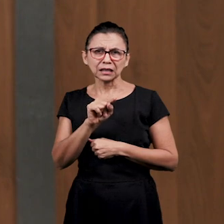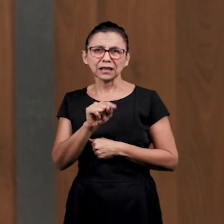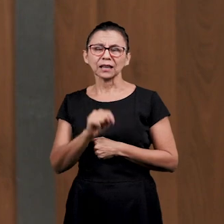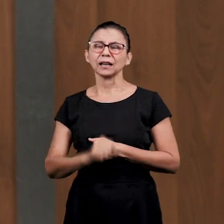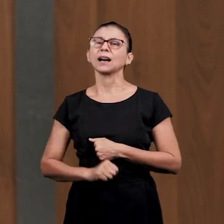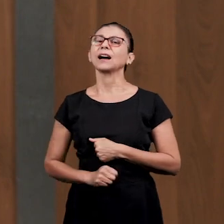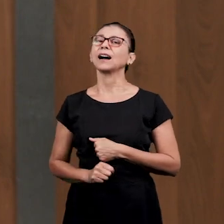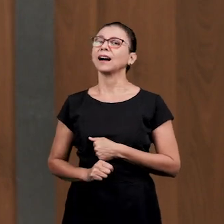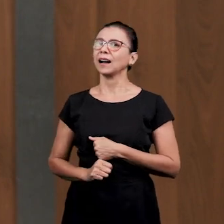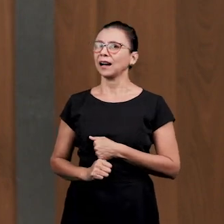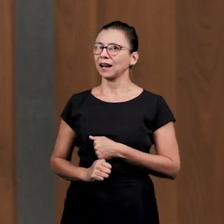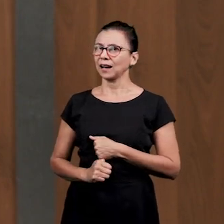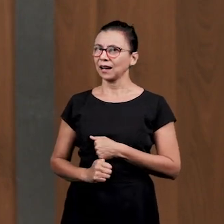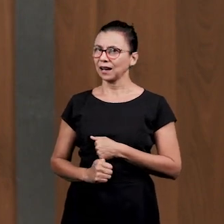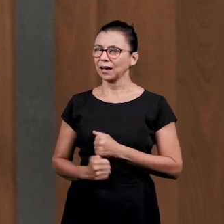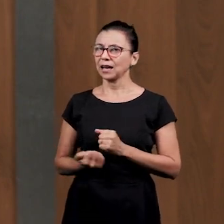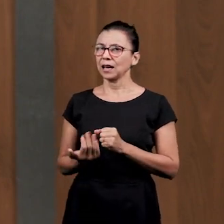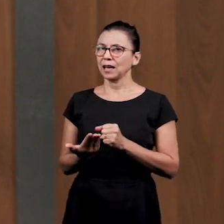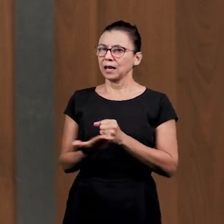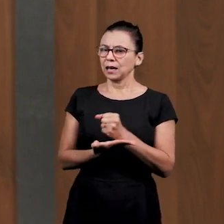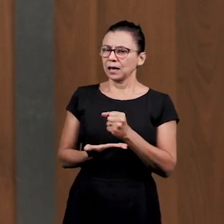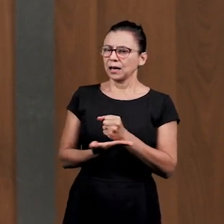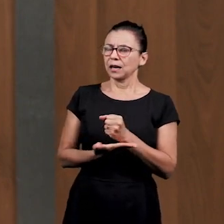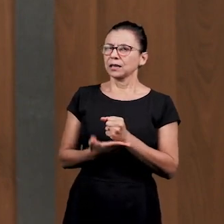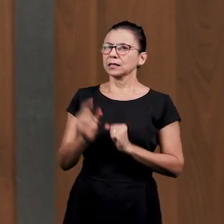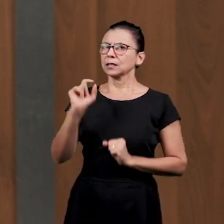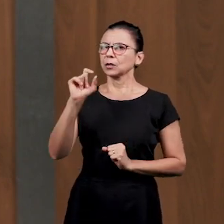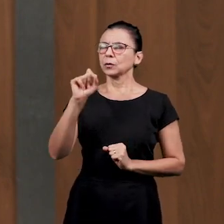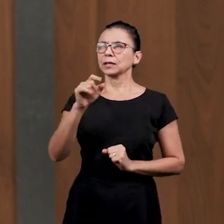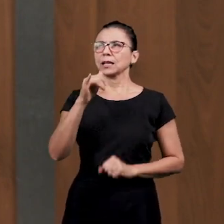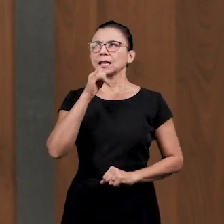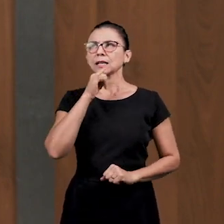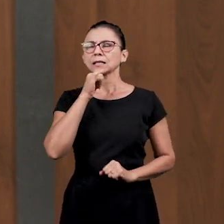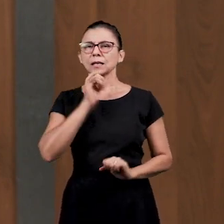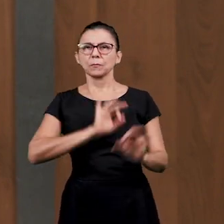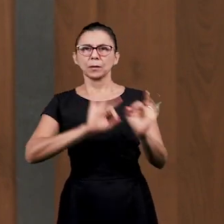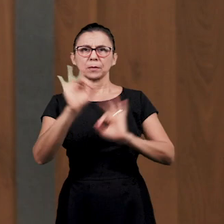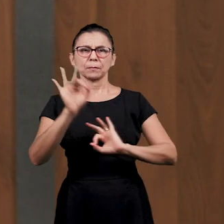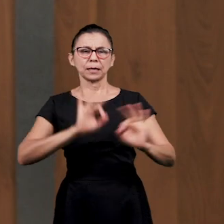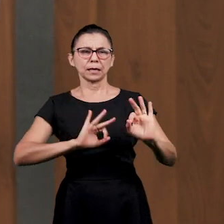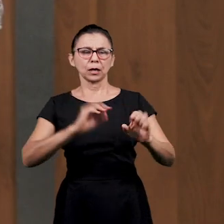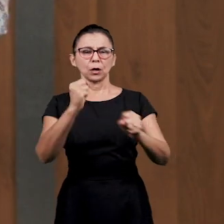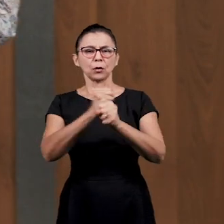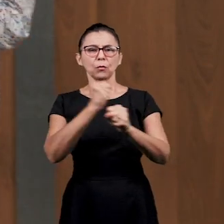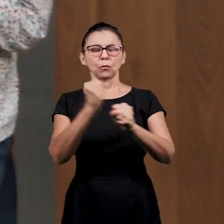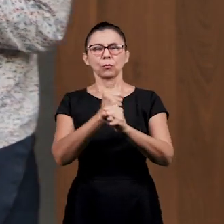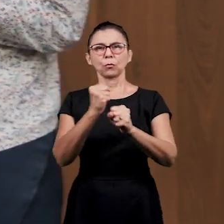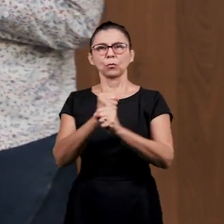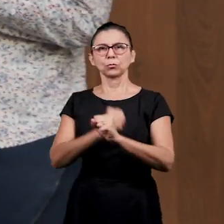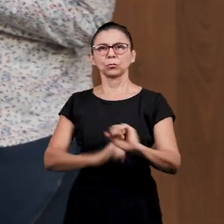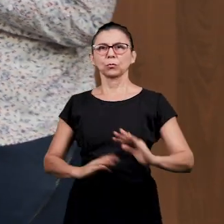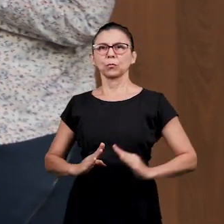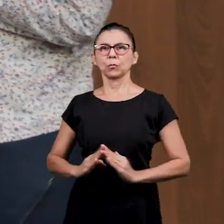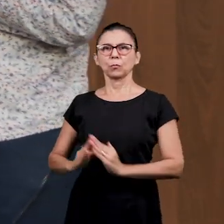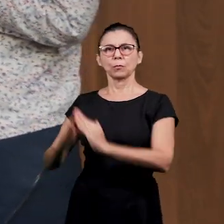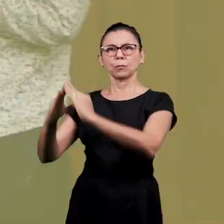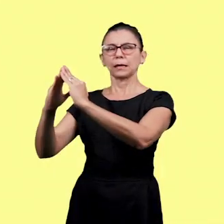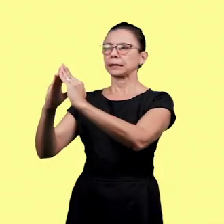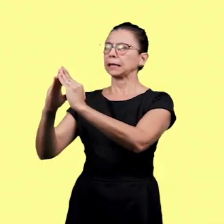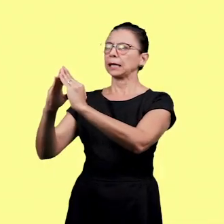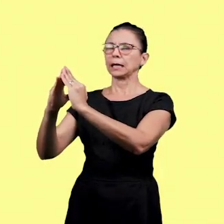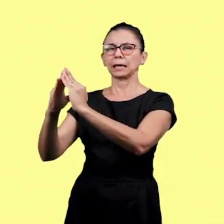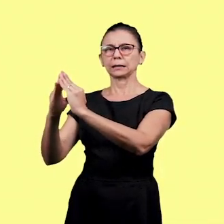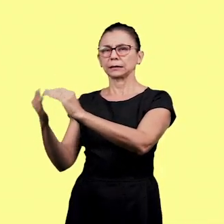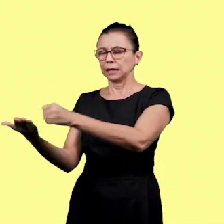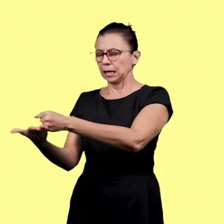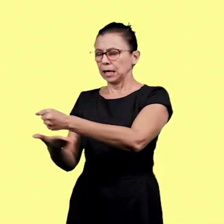uma base que é preparada para sustentar, por exemplo, uma casa, como nós estamos vendo.